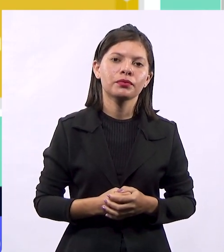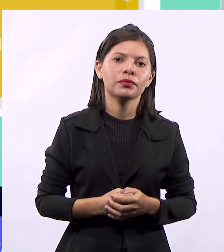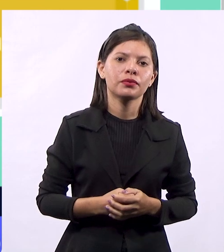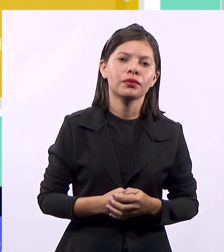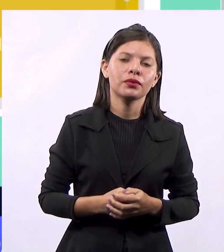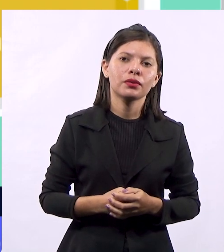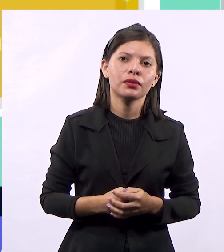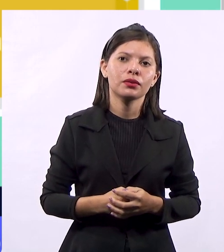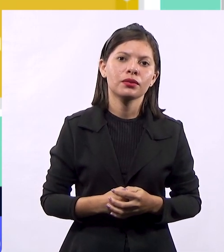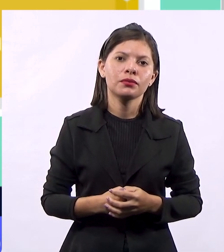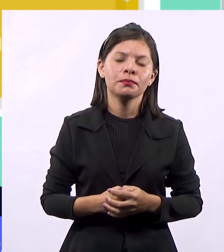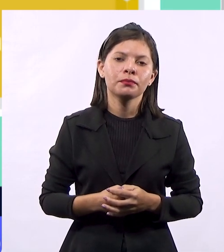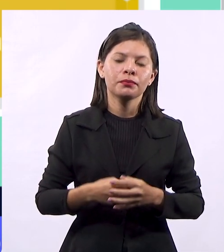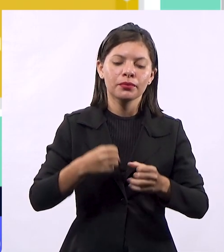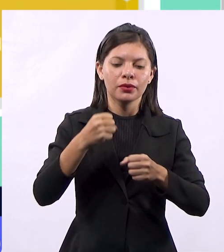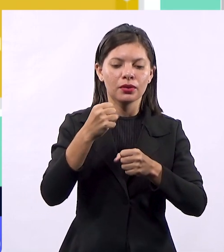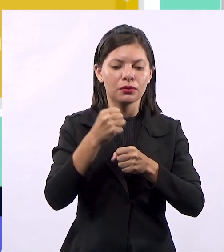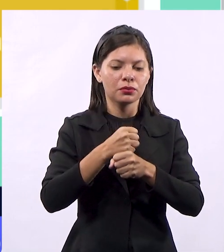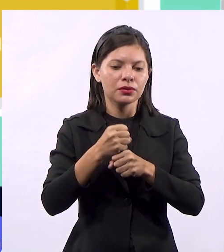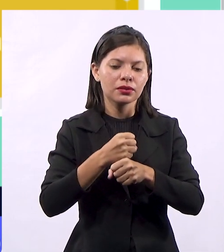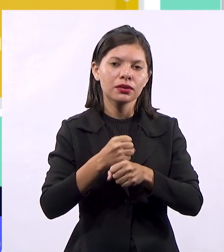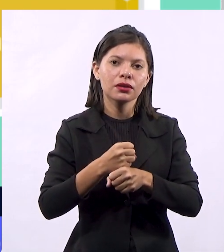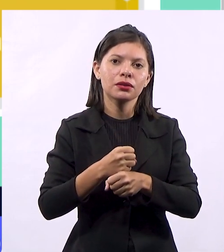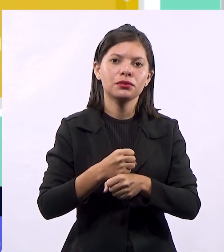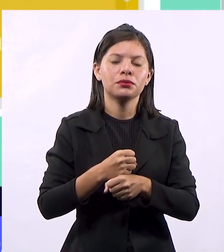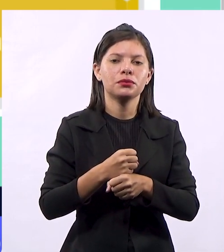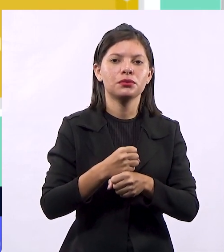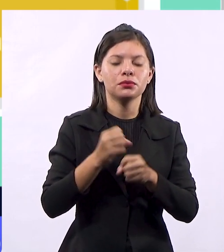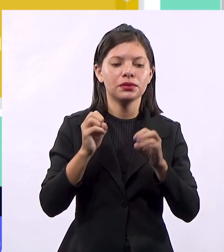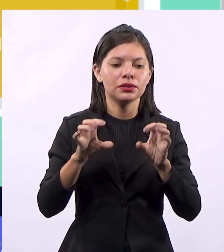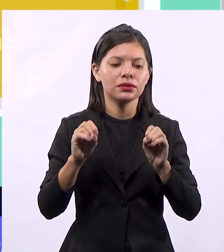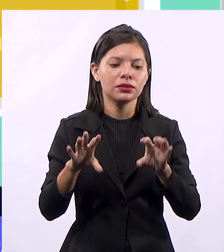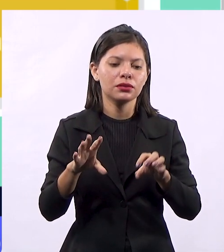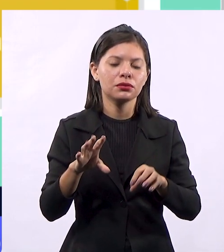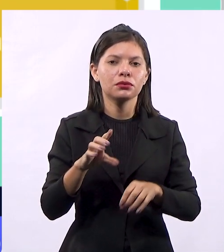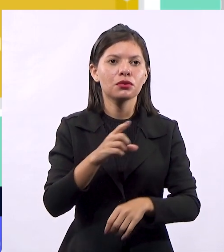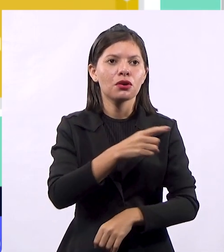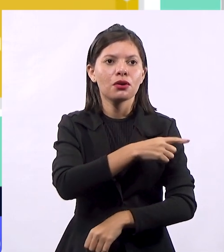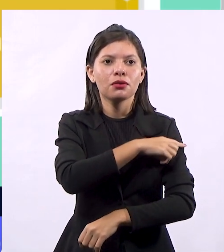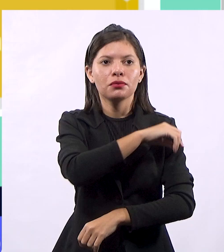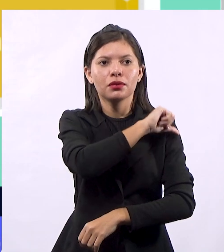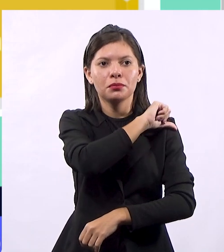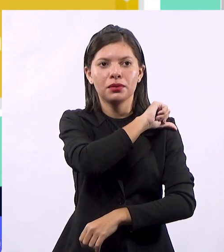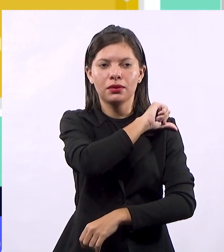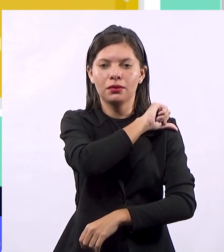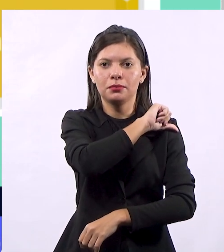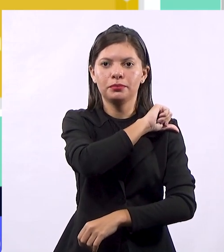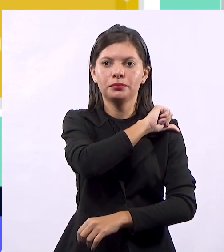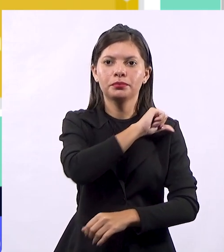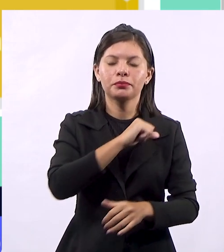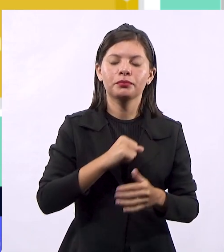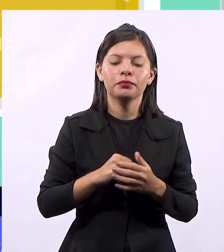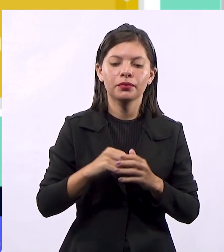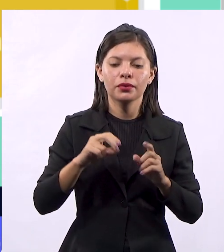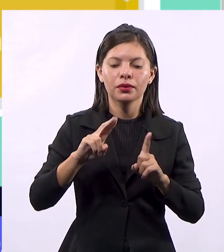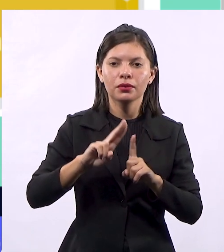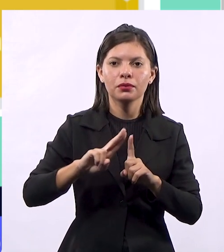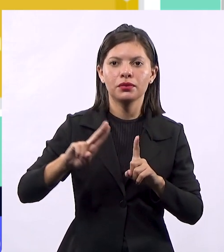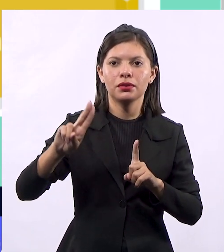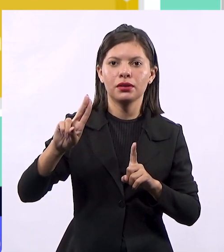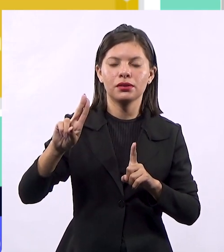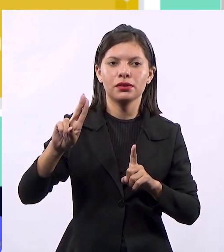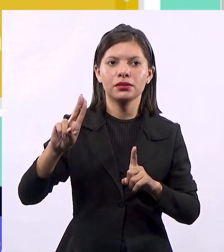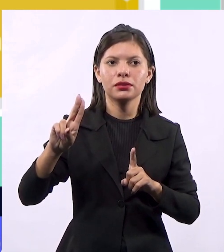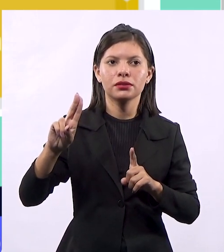então são o 6º, 7º, o 8º e o 9º ano do ensino fundamental. Vai trabalhar